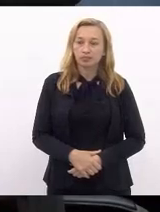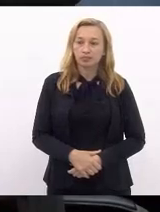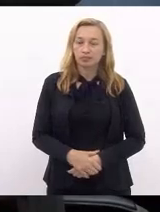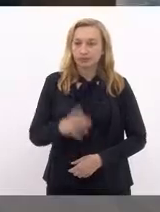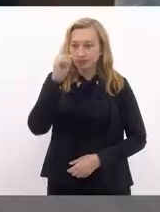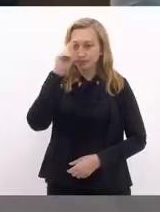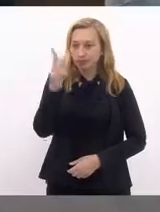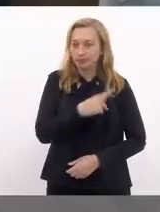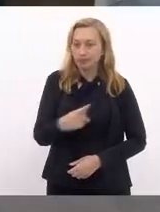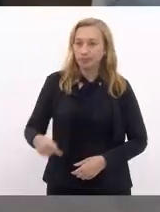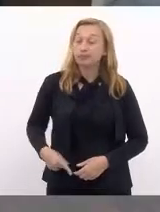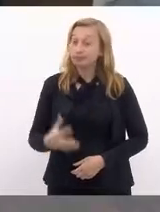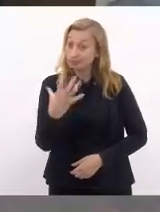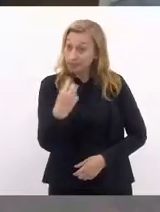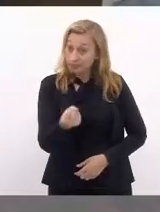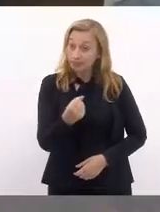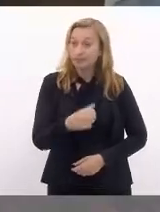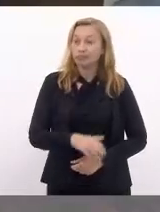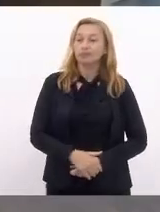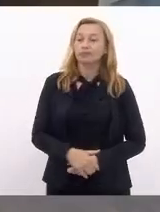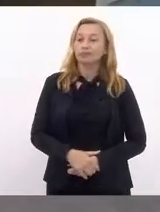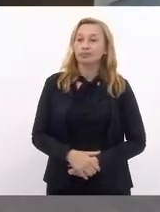o seu presidente favorável